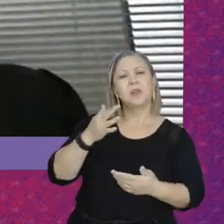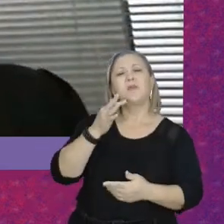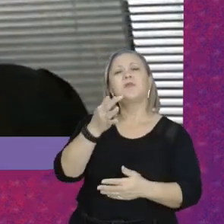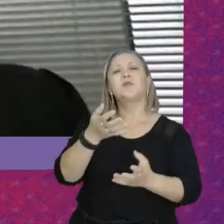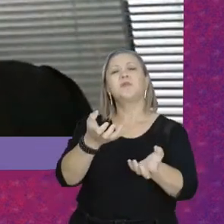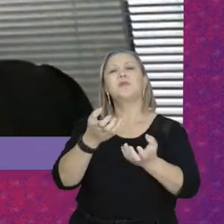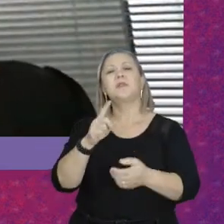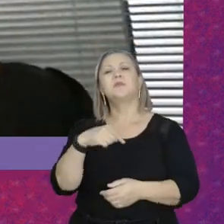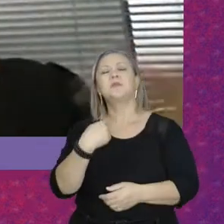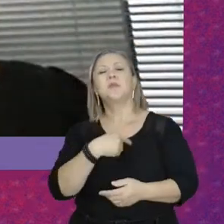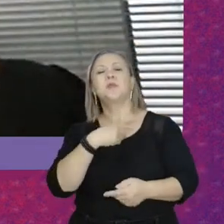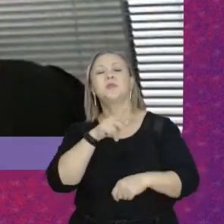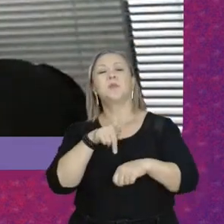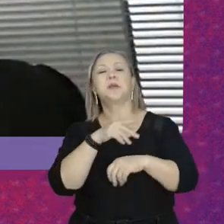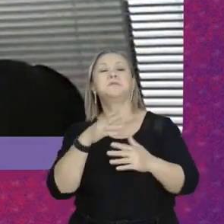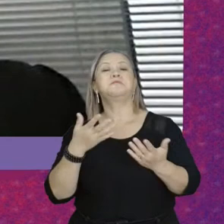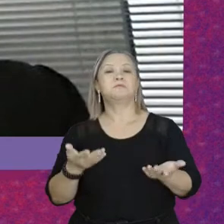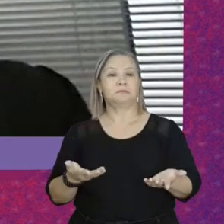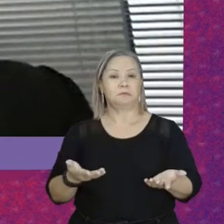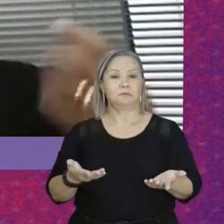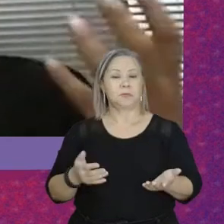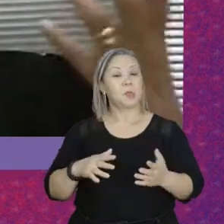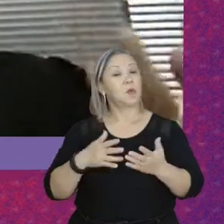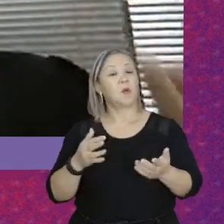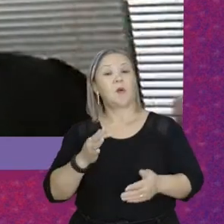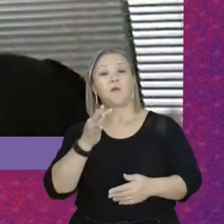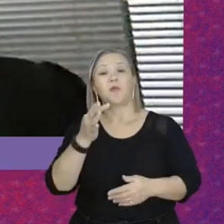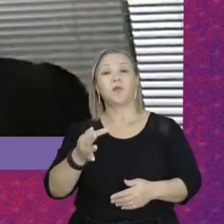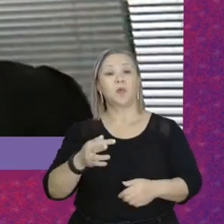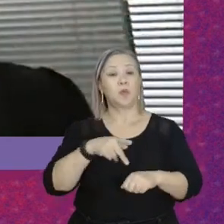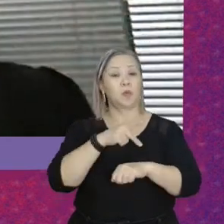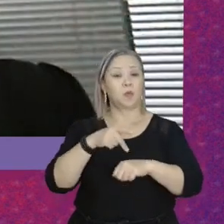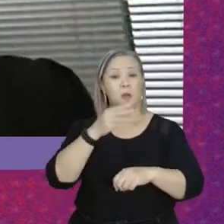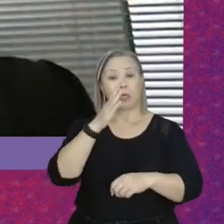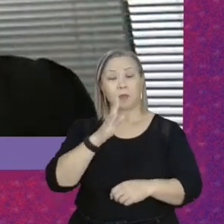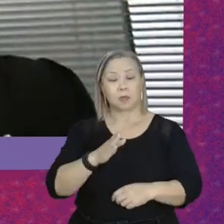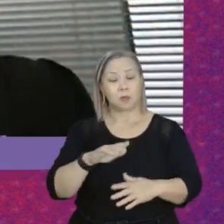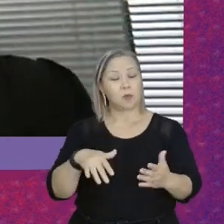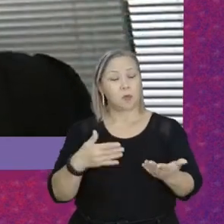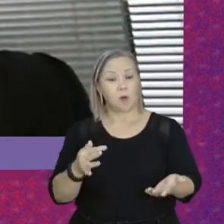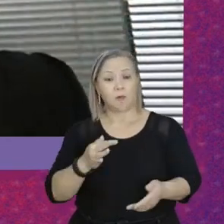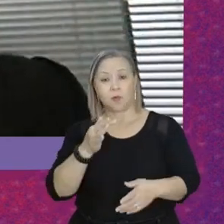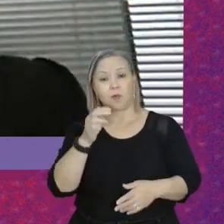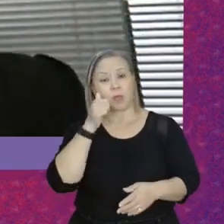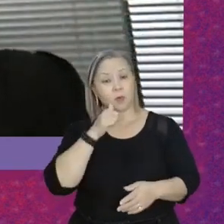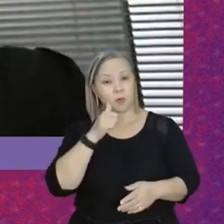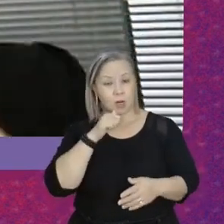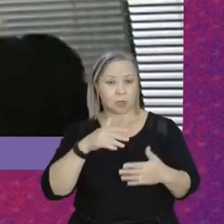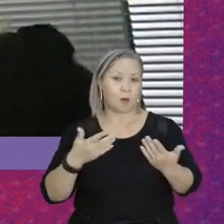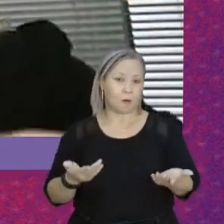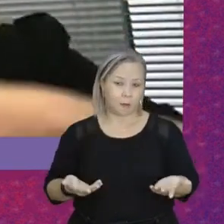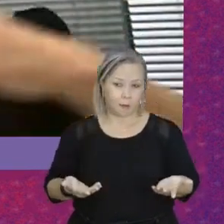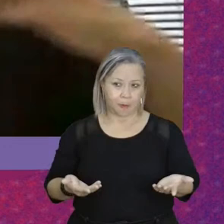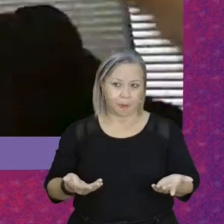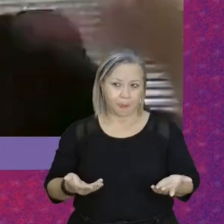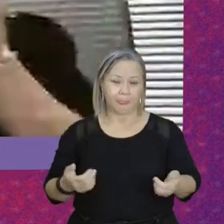para o nosso país, né, qual é o futuro do país, qual é o futuro das mulheres, né? Então, nós precisamos,